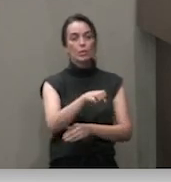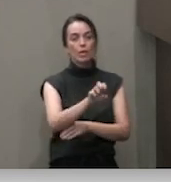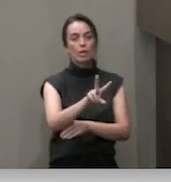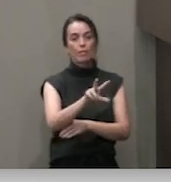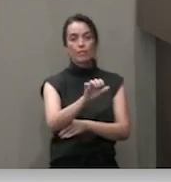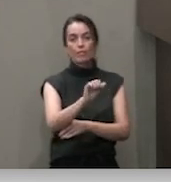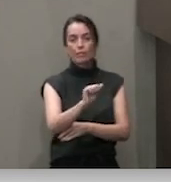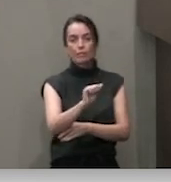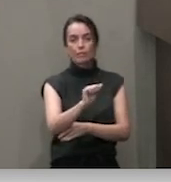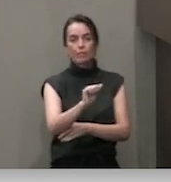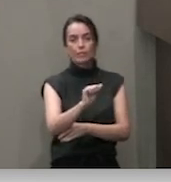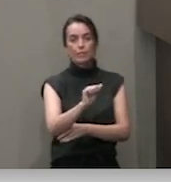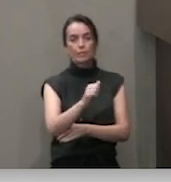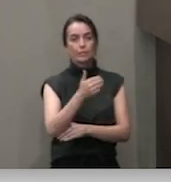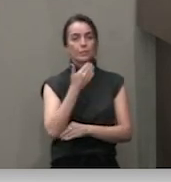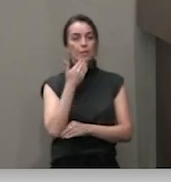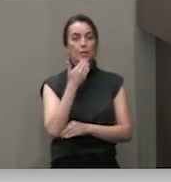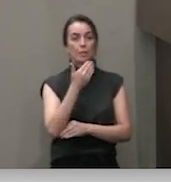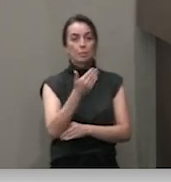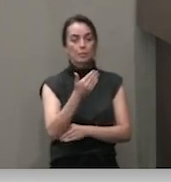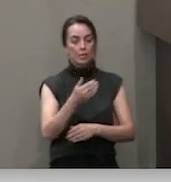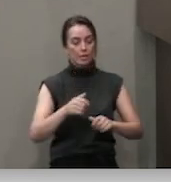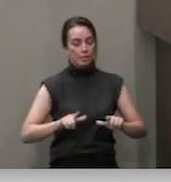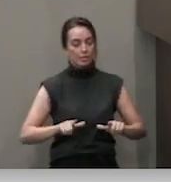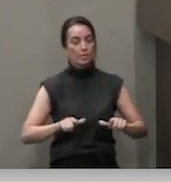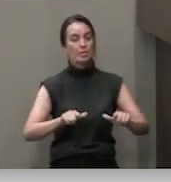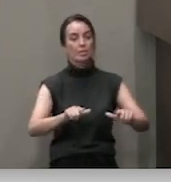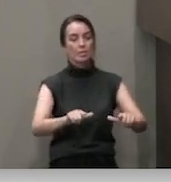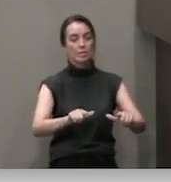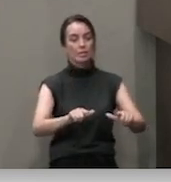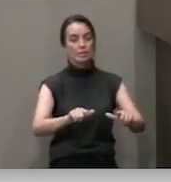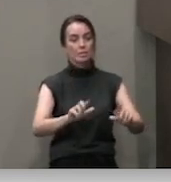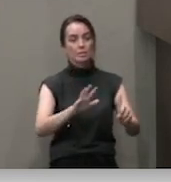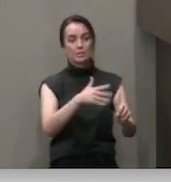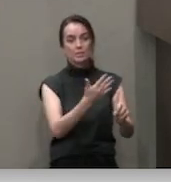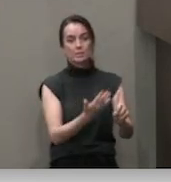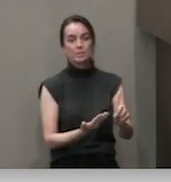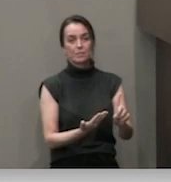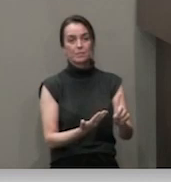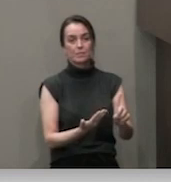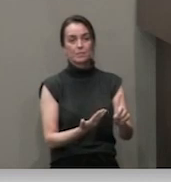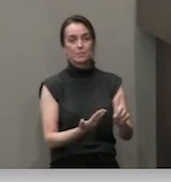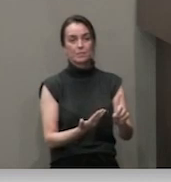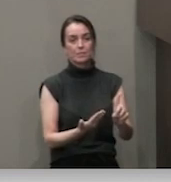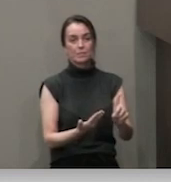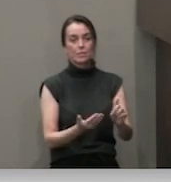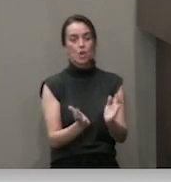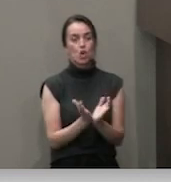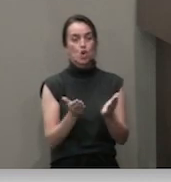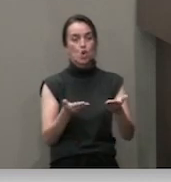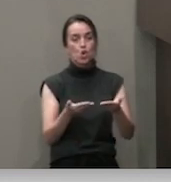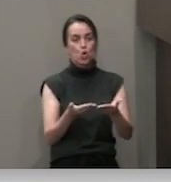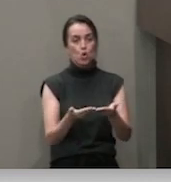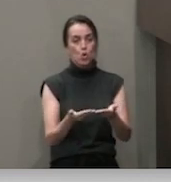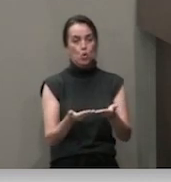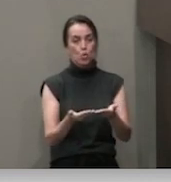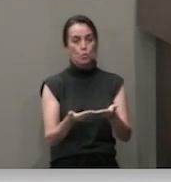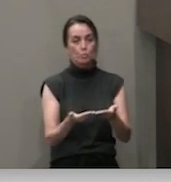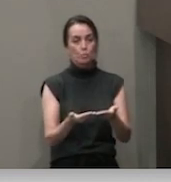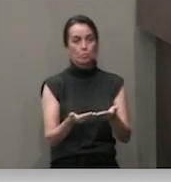lourençato requer a concessão de distinção honra ao mérito ao comitê da bacia